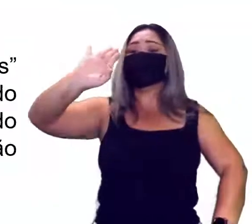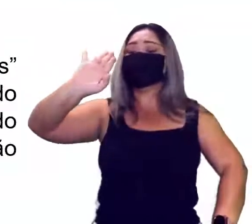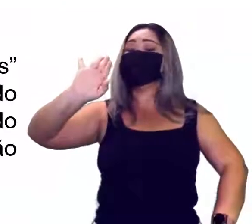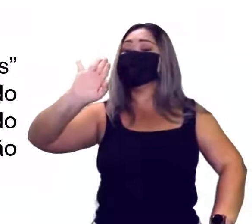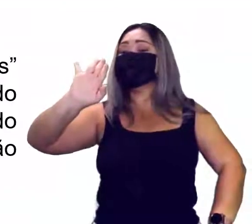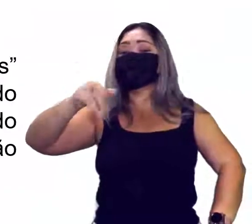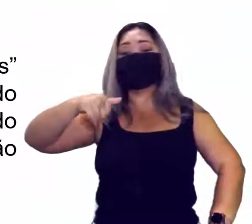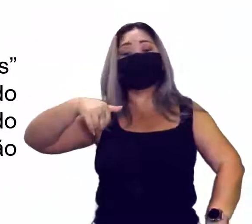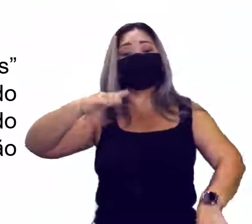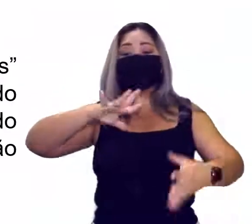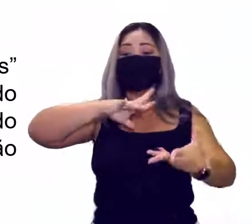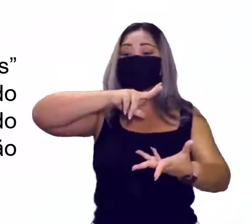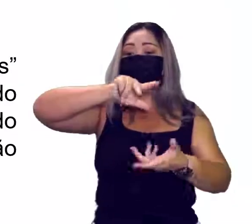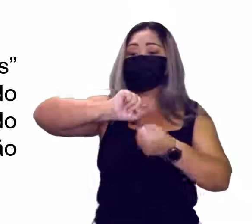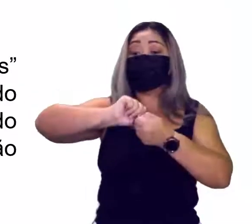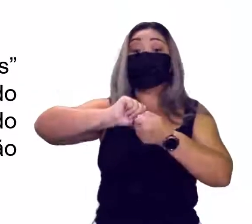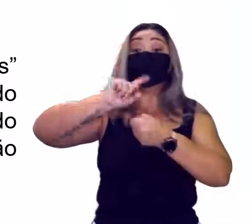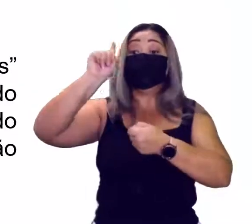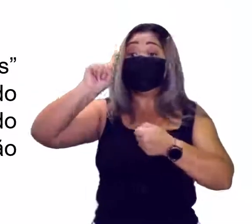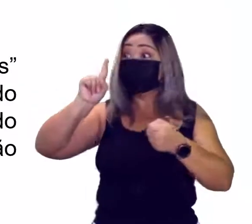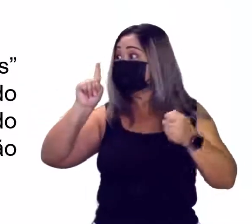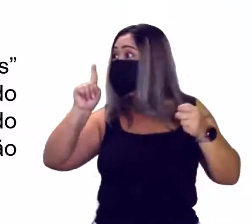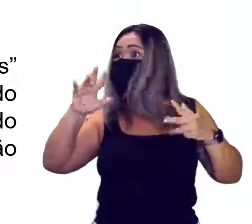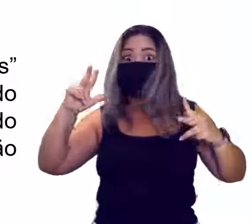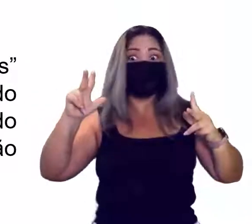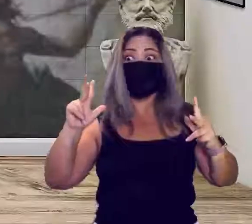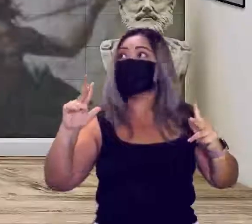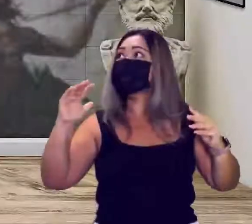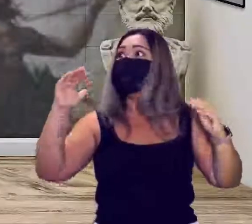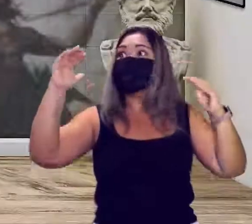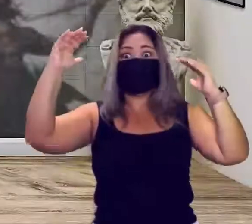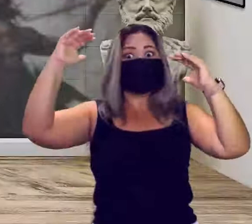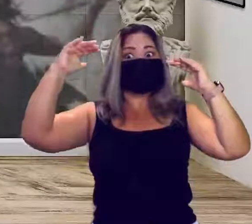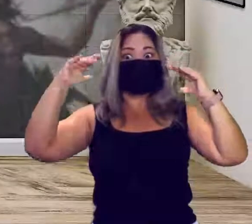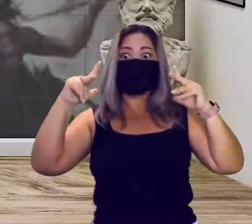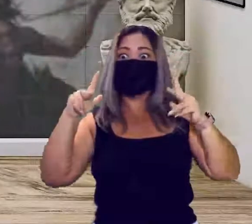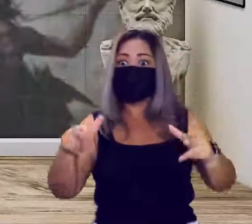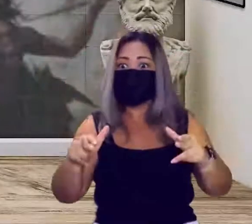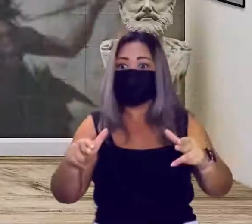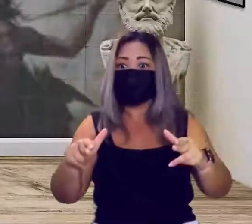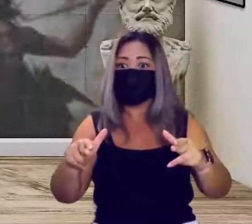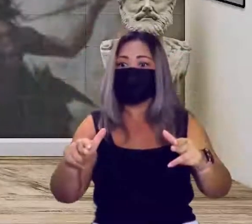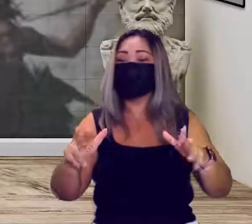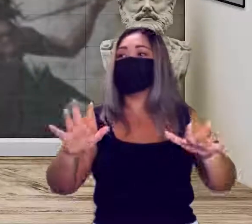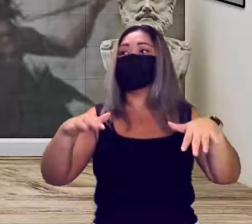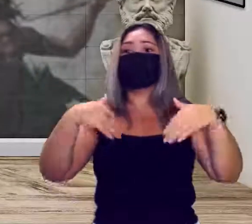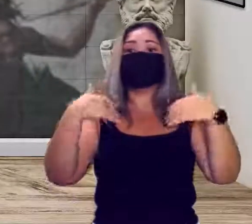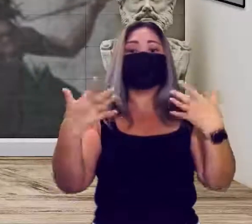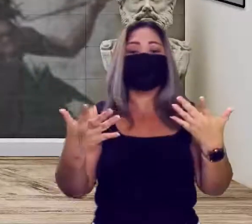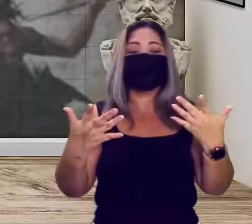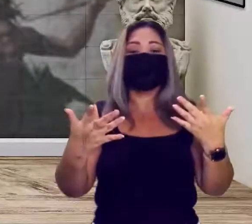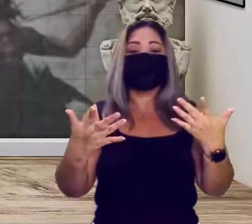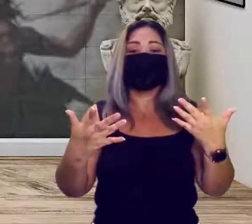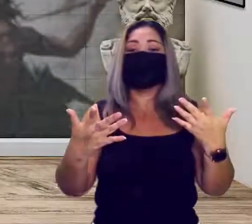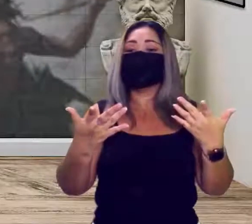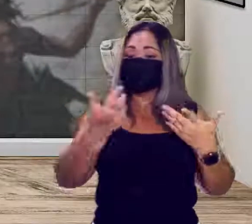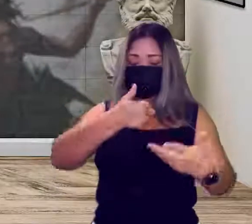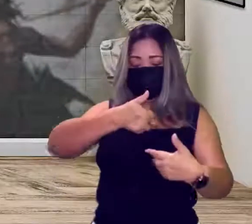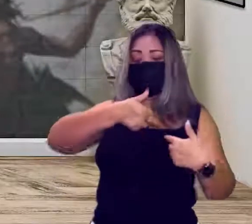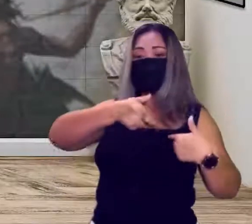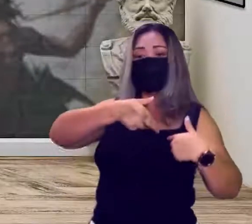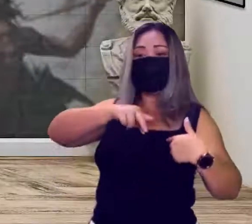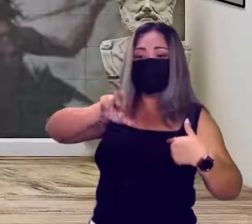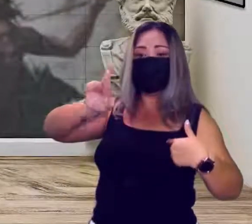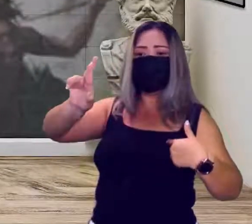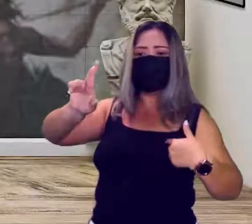idêntico, né? Uma cosmogonia, olha aí, essa cosmogonia. Então a religião em si